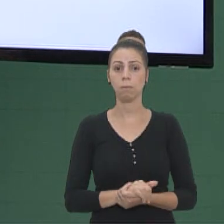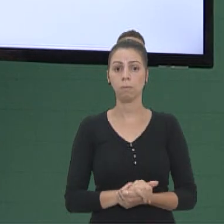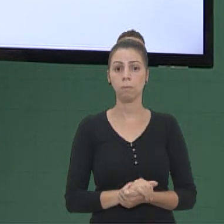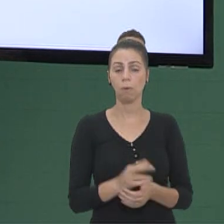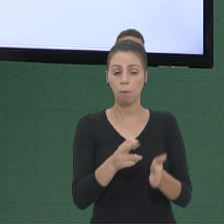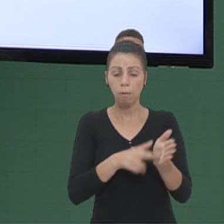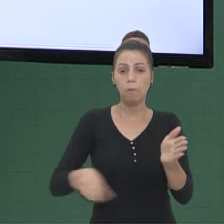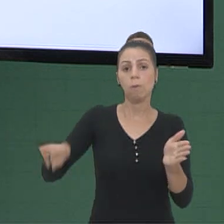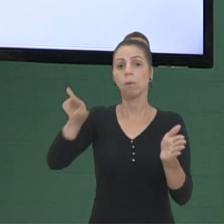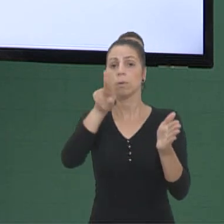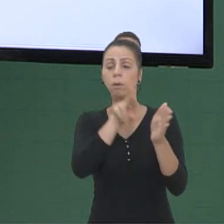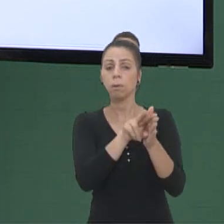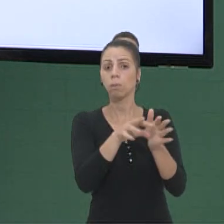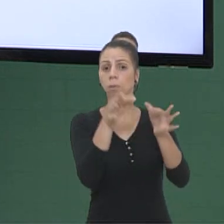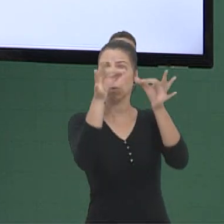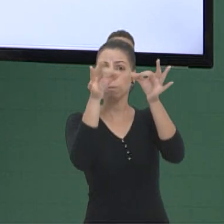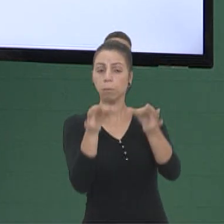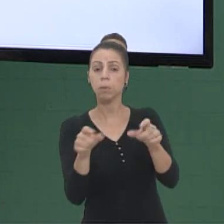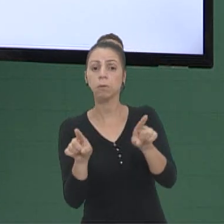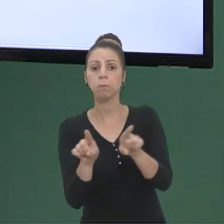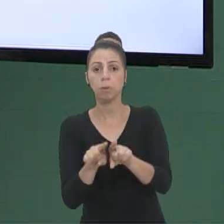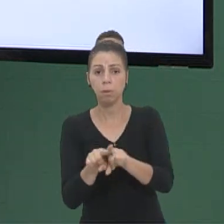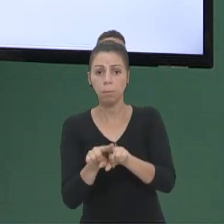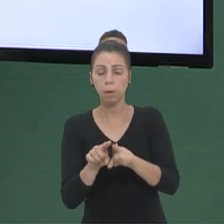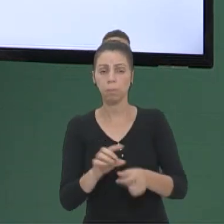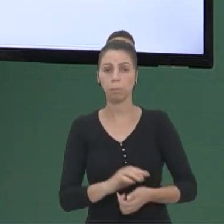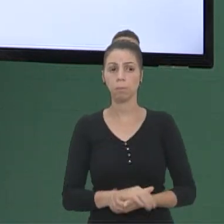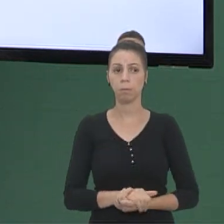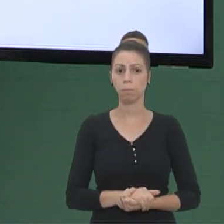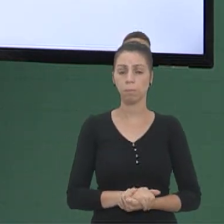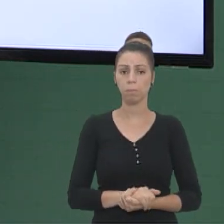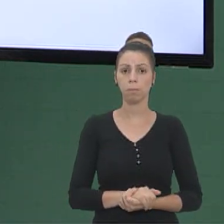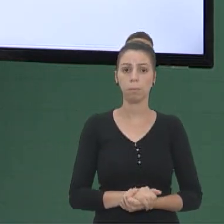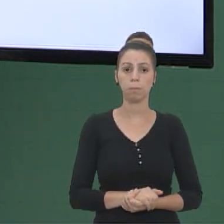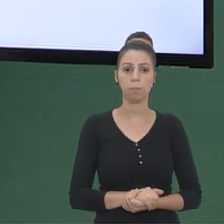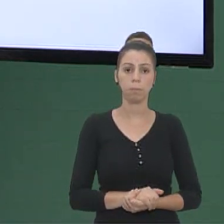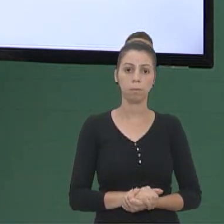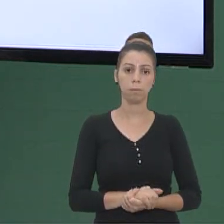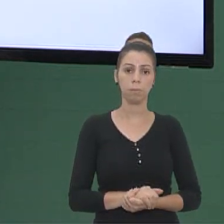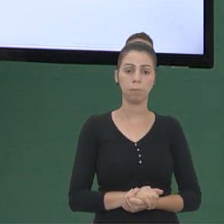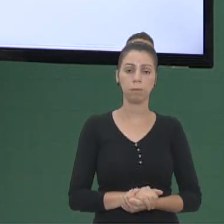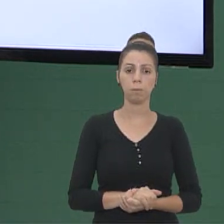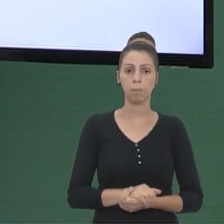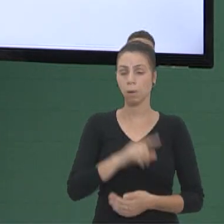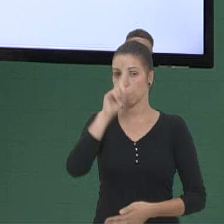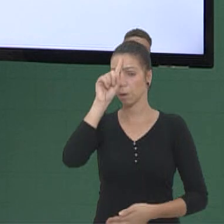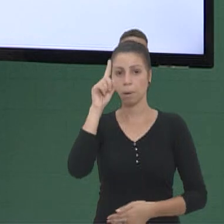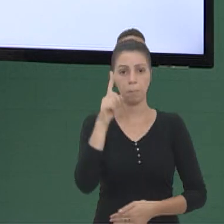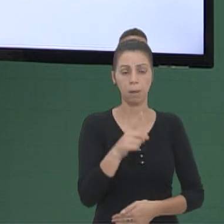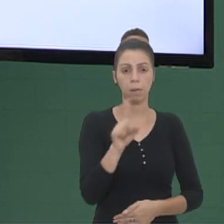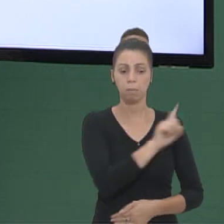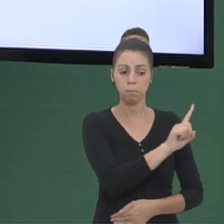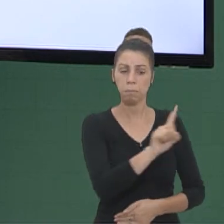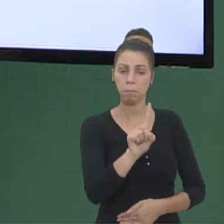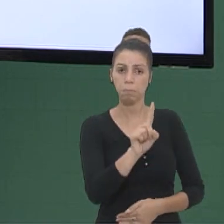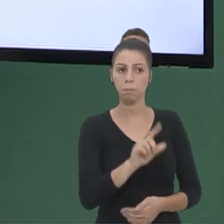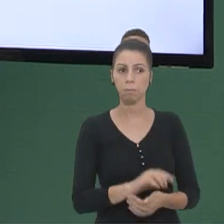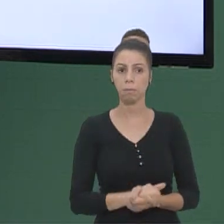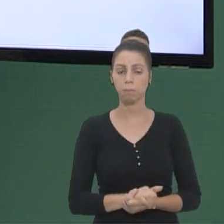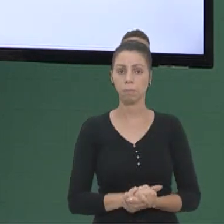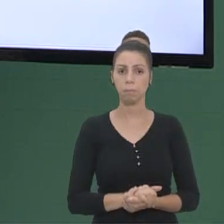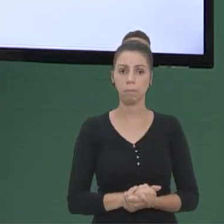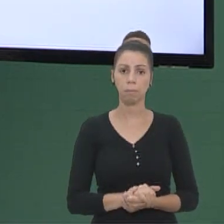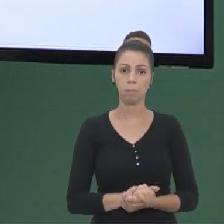forma afirmativa, tá? E, posteriormente, imperativo negativo.